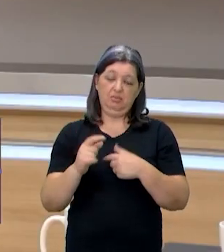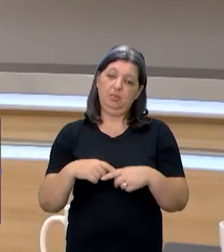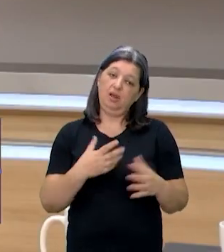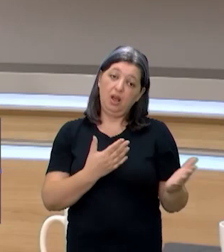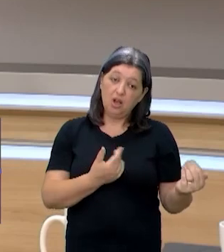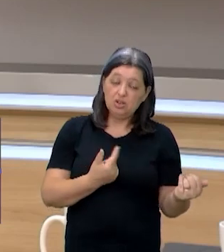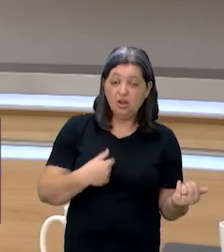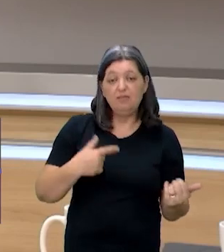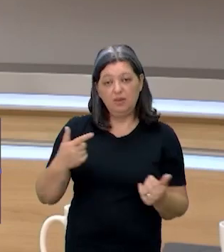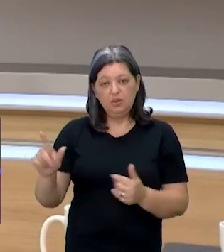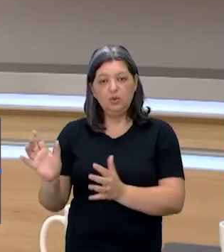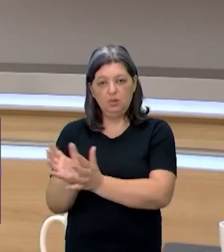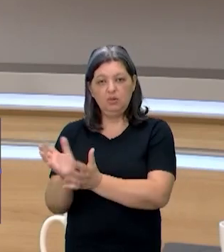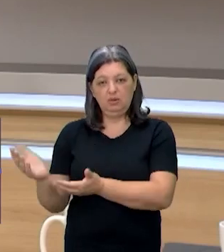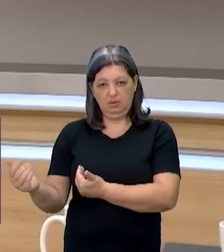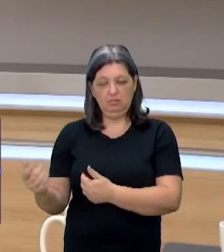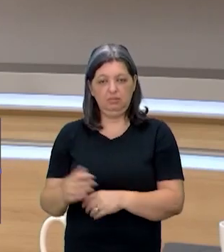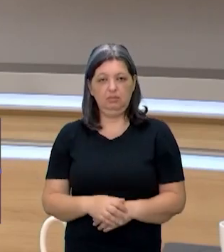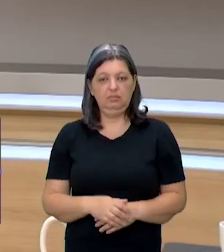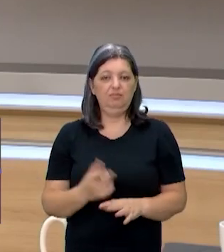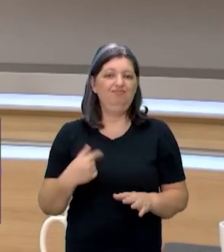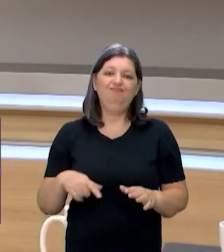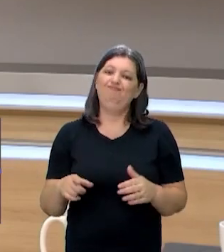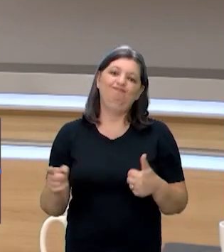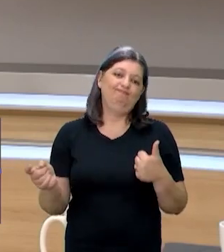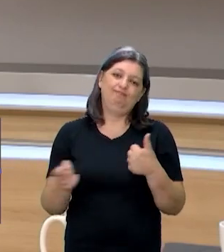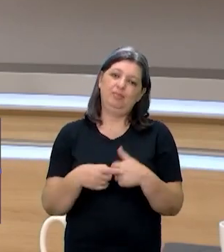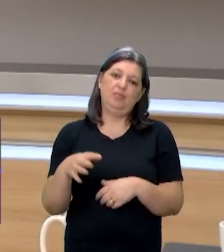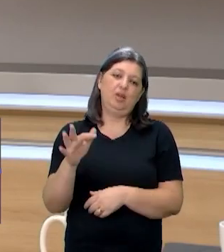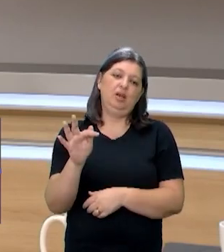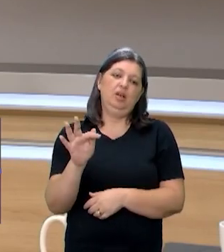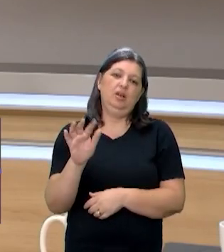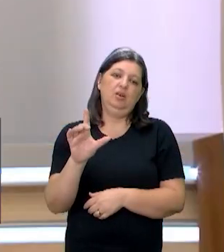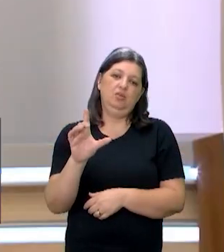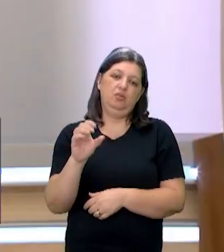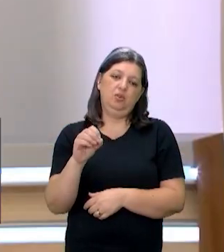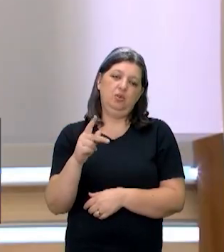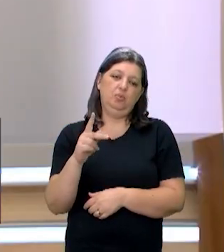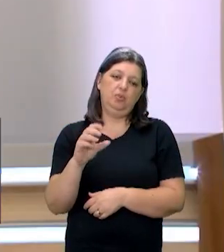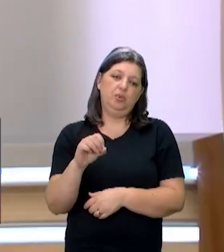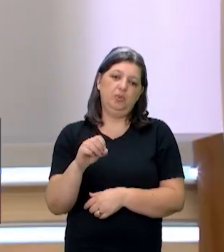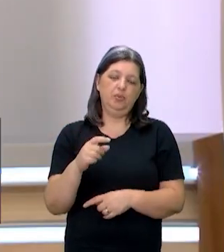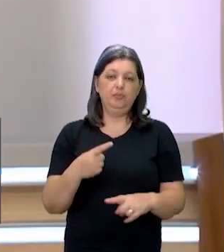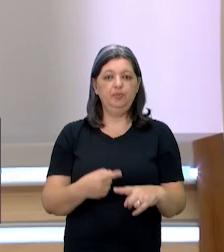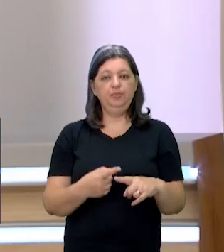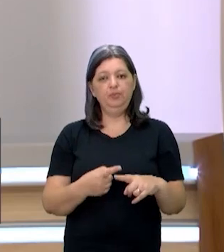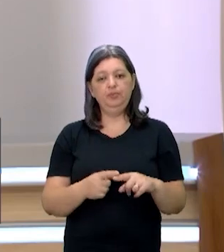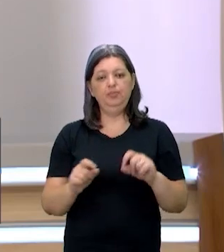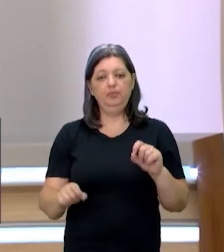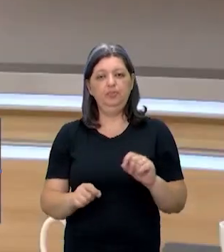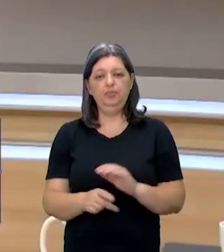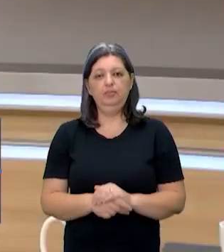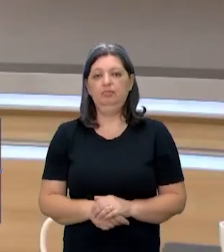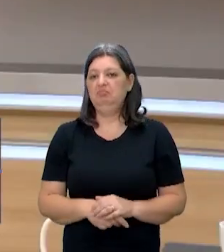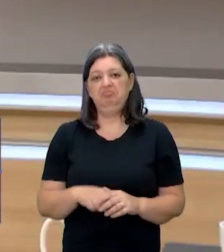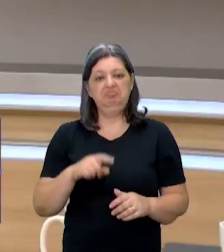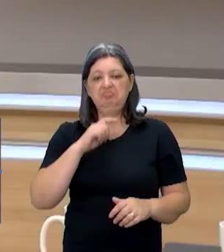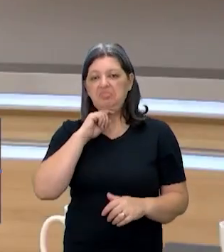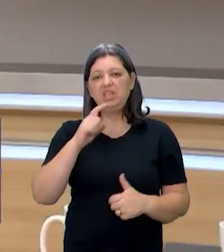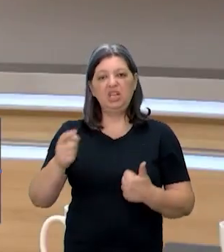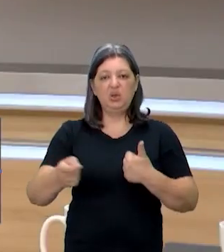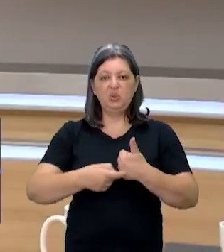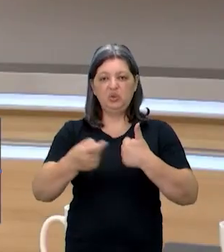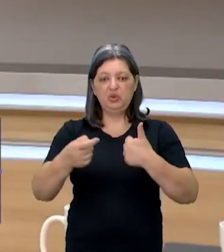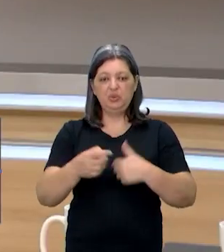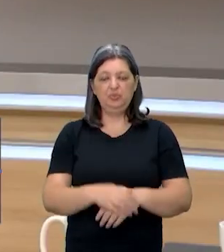jovem. Os jovens chamam de, olha, sua publicação flopou. Ou seja... Ninguém curtiu. Ninguém curtiu. Então, mas isso não Só precisa de um. Do